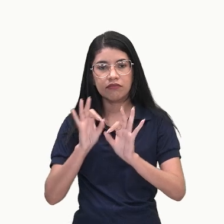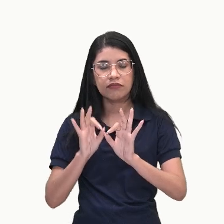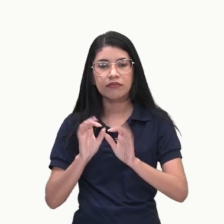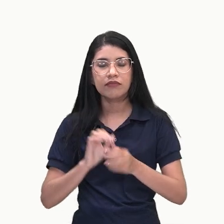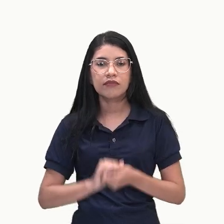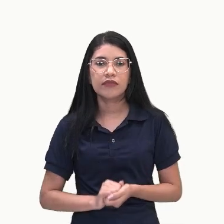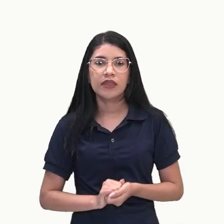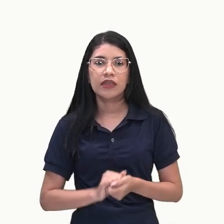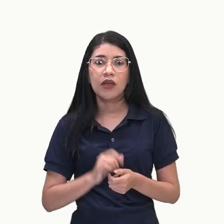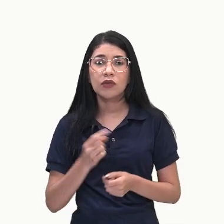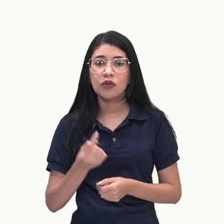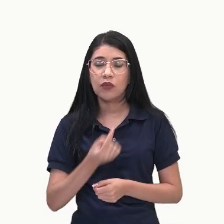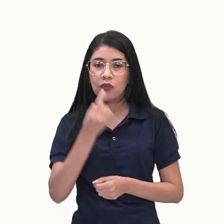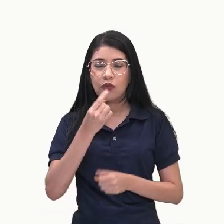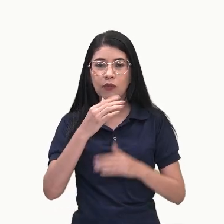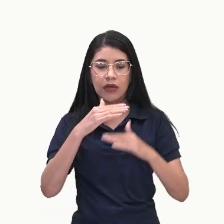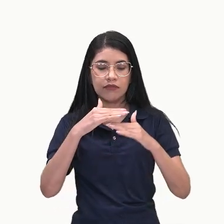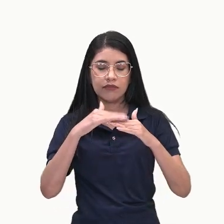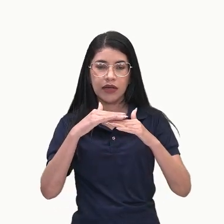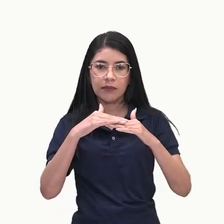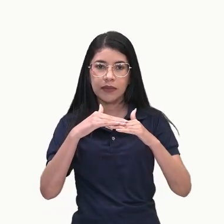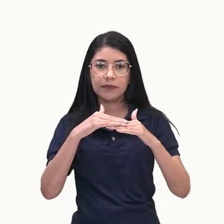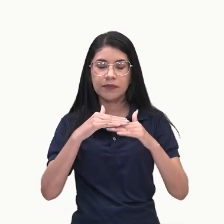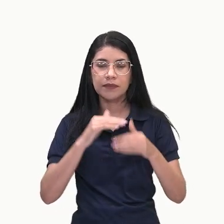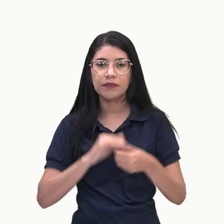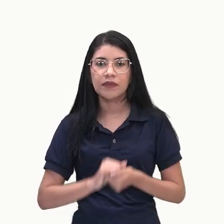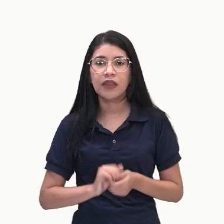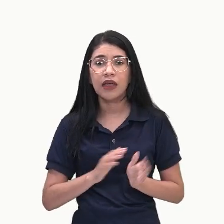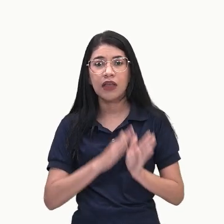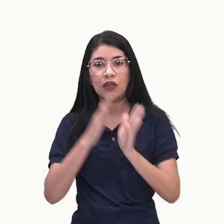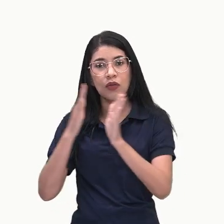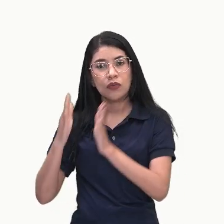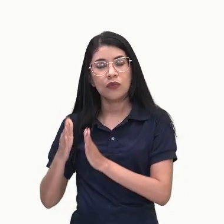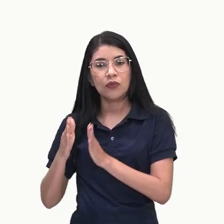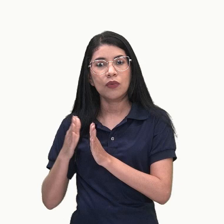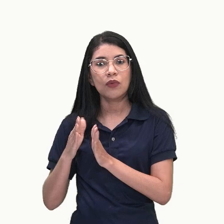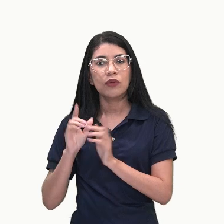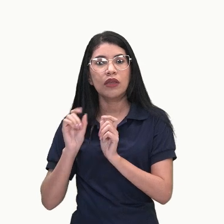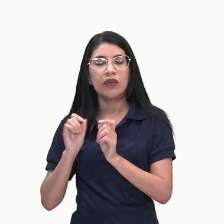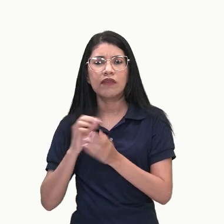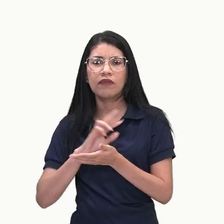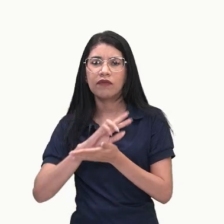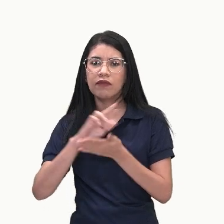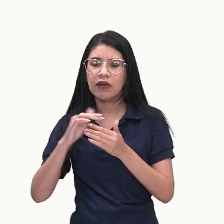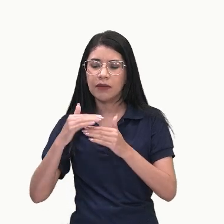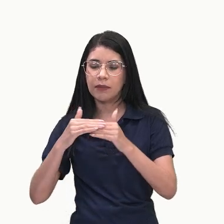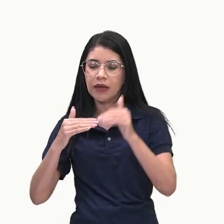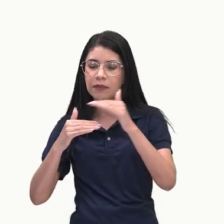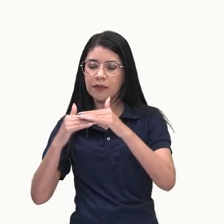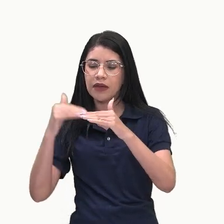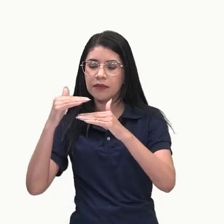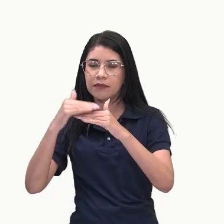gente tem uma única camada de célula. Aqui a gente já vai encontrar, ó, várias camadas, né? São